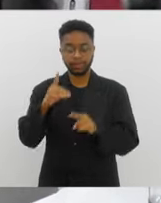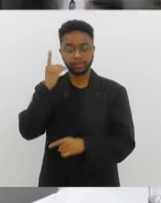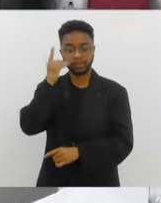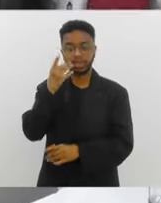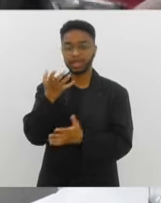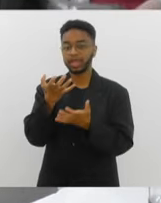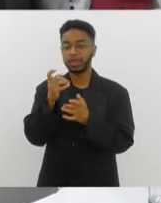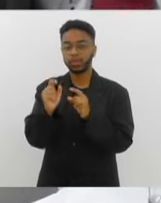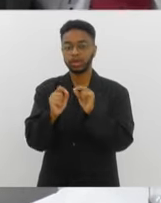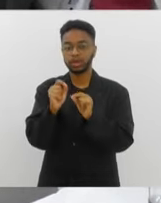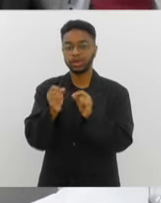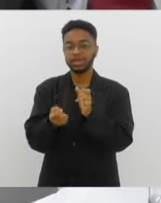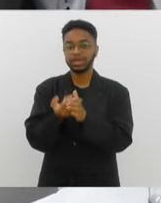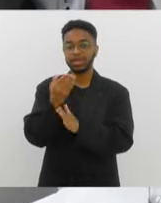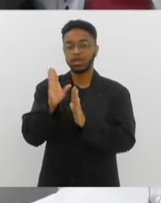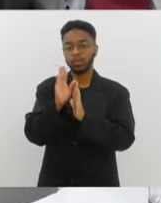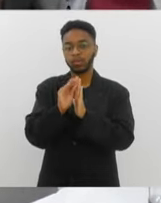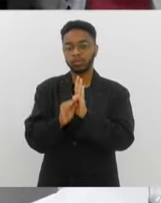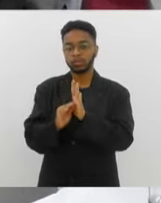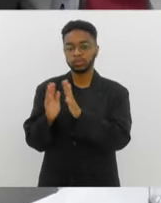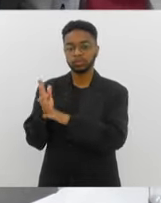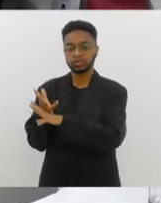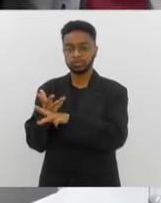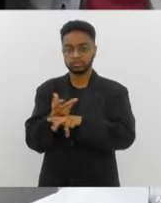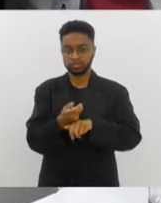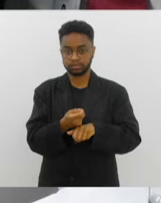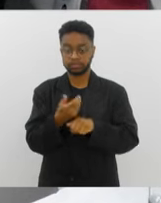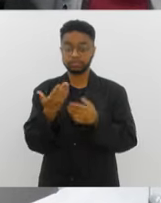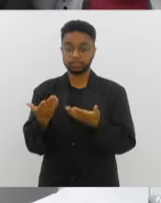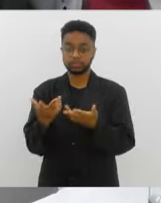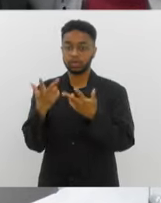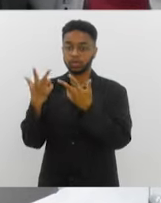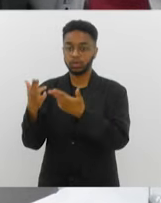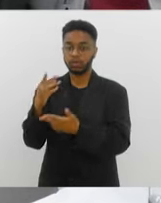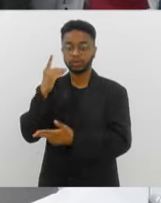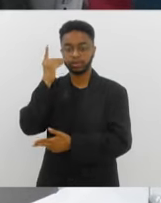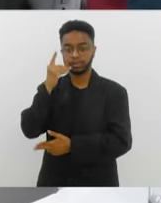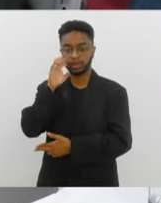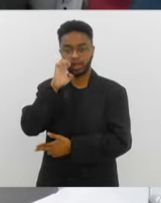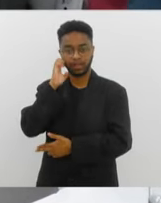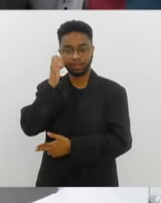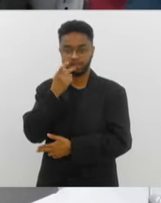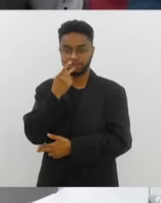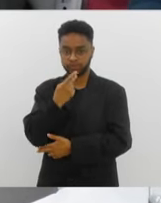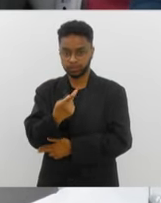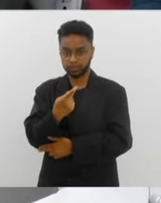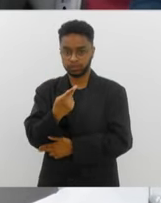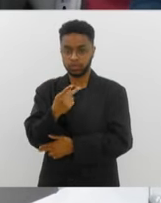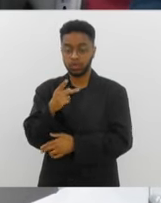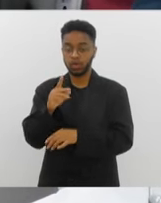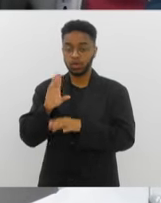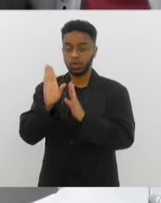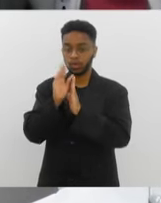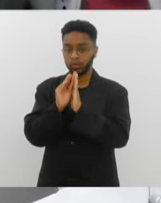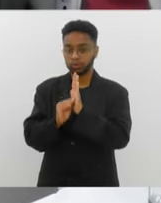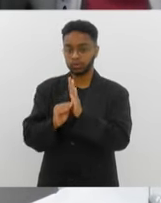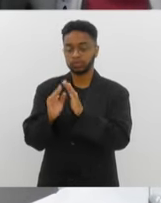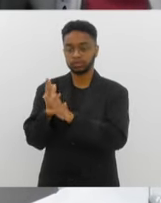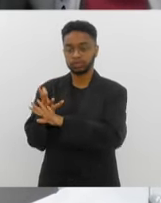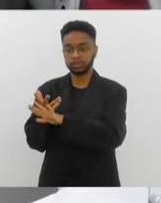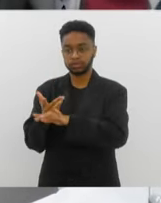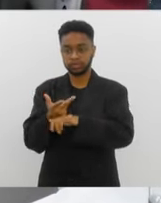quer instituir é um conteúdo transversal. Como bem disse a deputada Élica Takimoto, o conteúdo